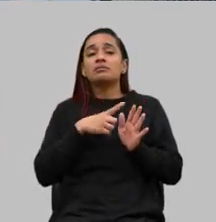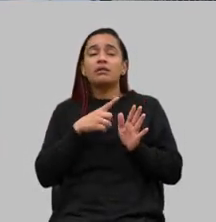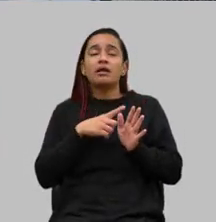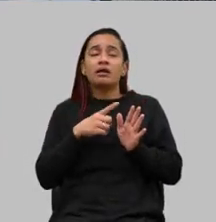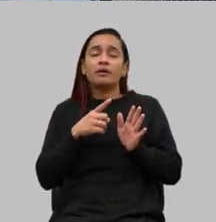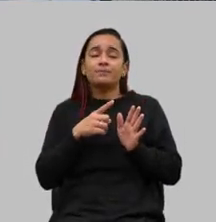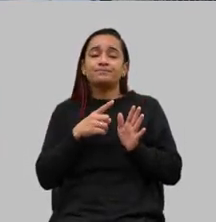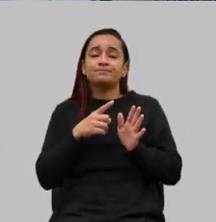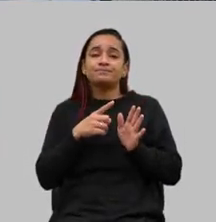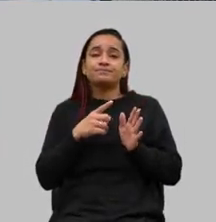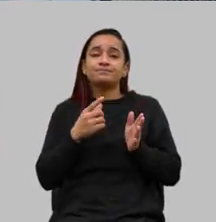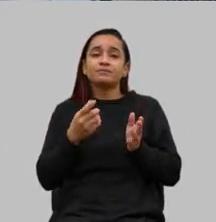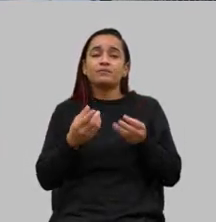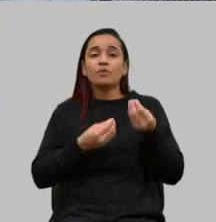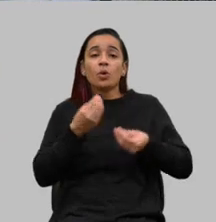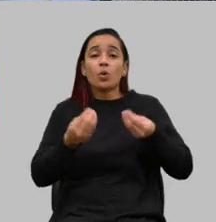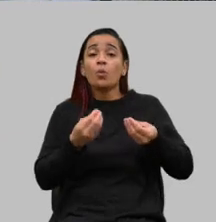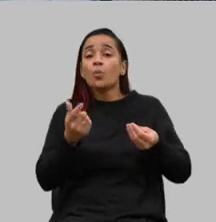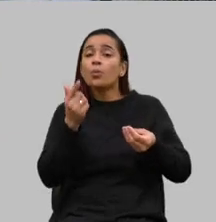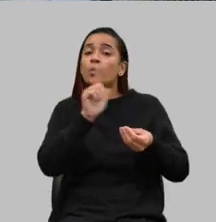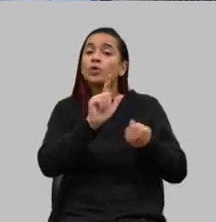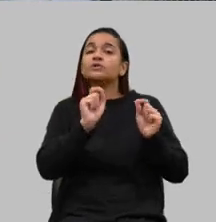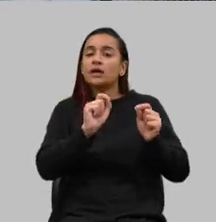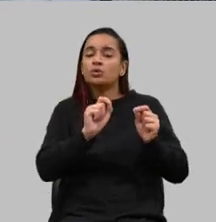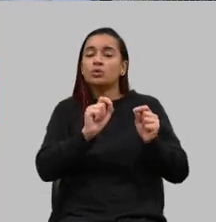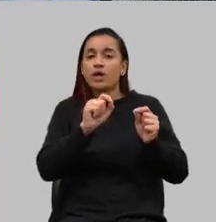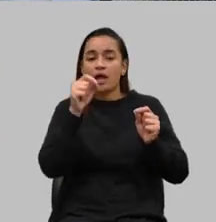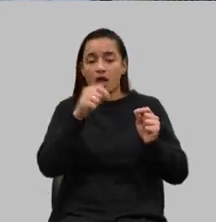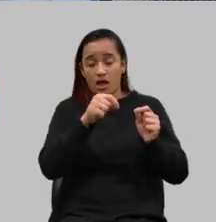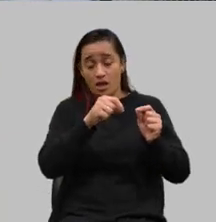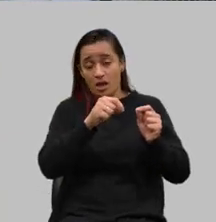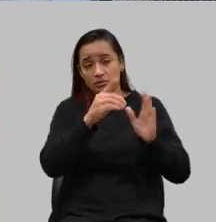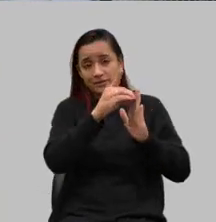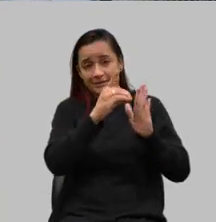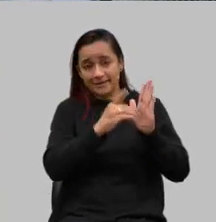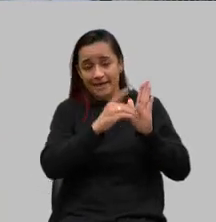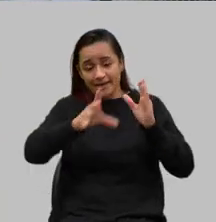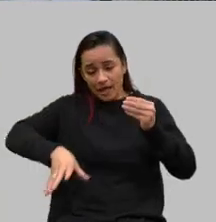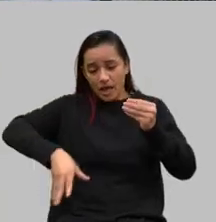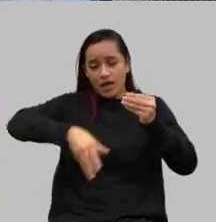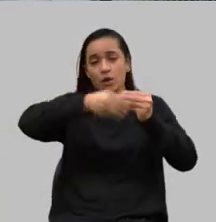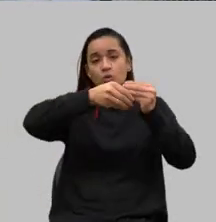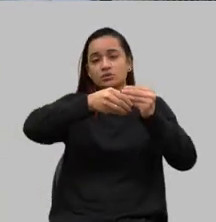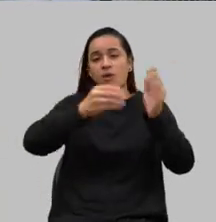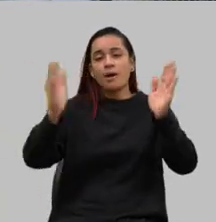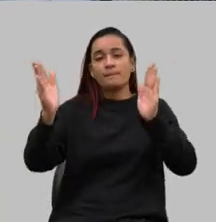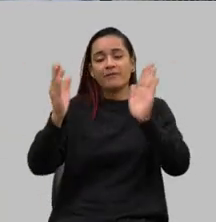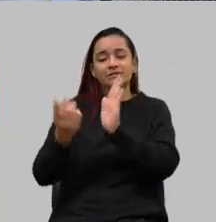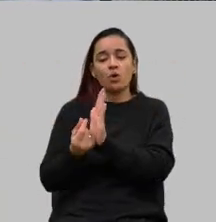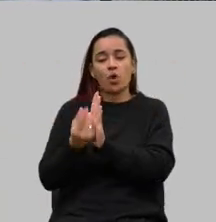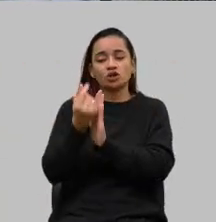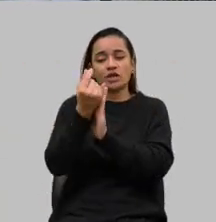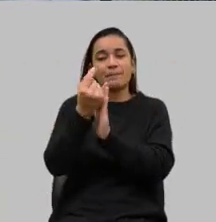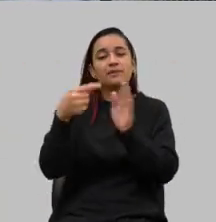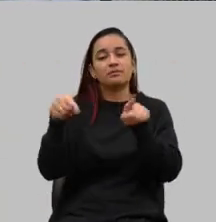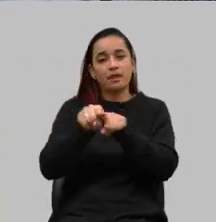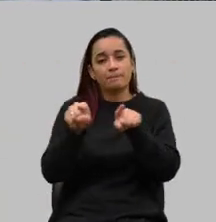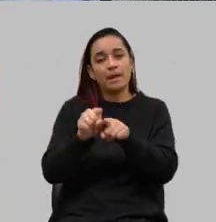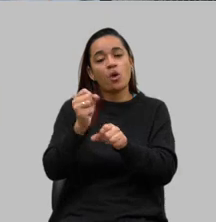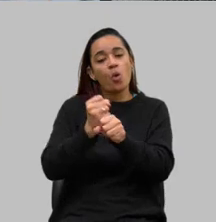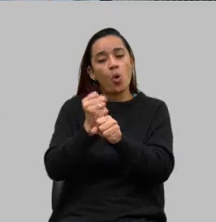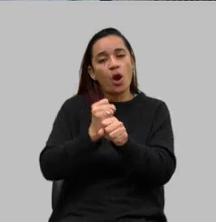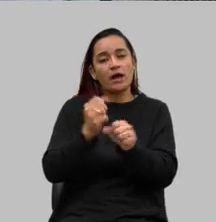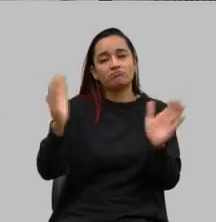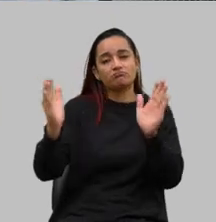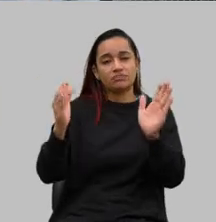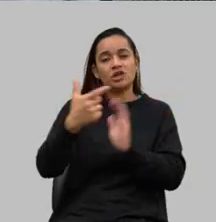eh com que possa ser incluído com a inclusão eh da previsão orçamentária no ano de 2025 para que a